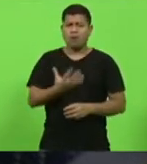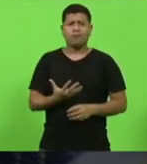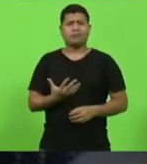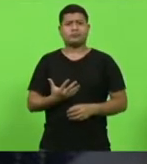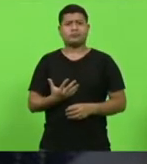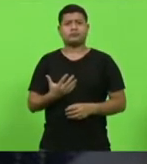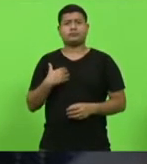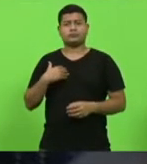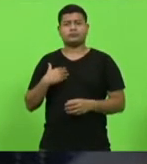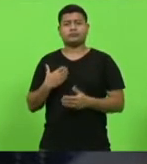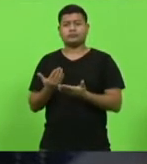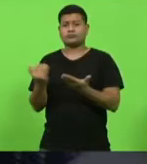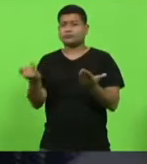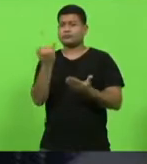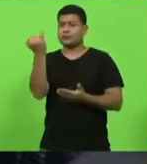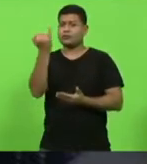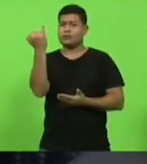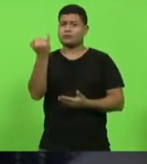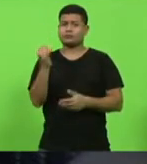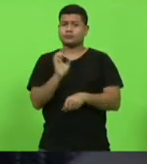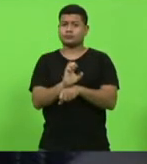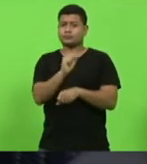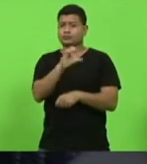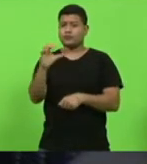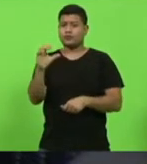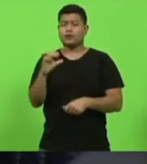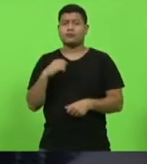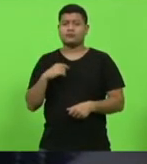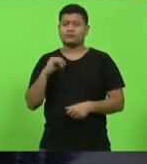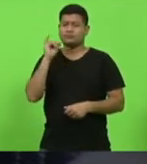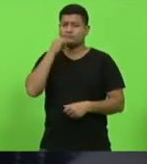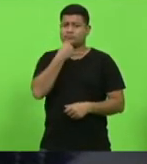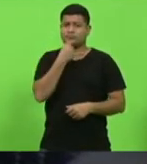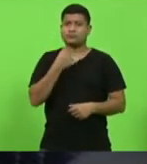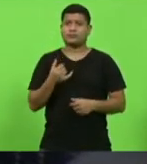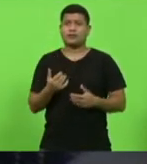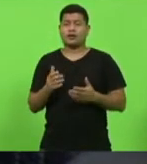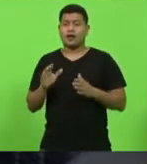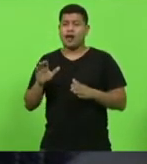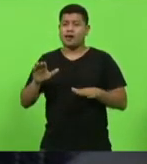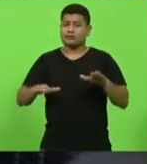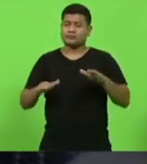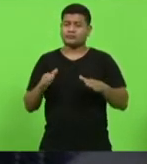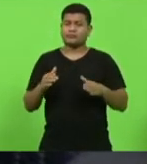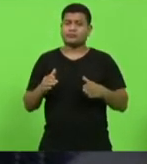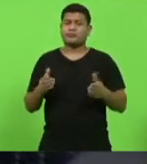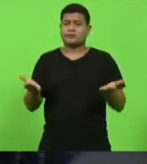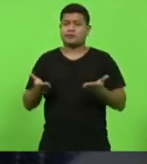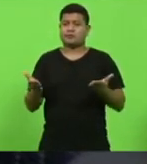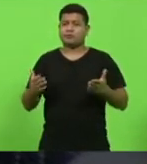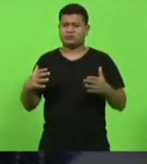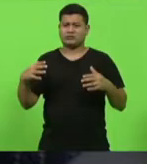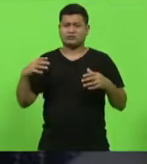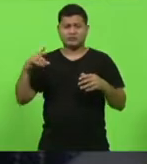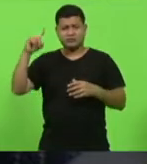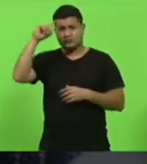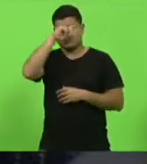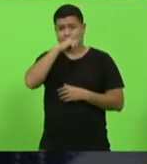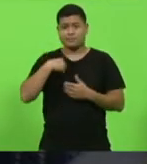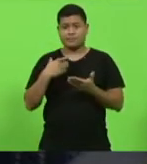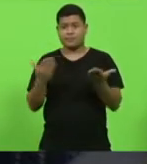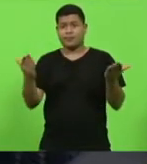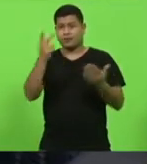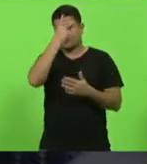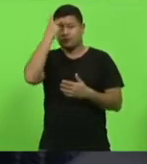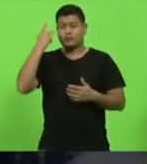importante para o Estado de Santa Catarina Oi e Eu lamento que talvez os tempos sejam tão densos que as pessoas não